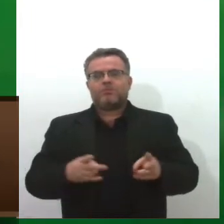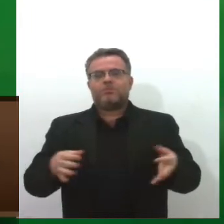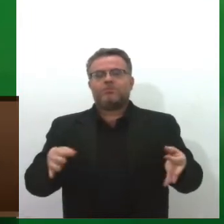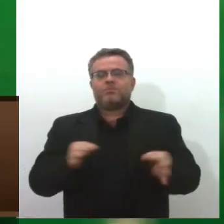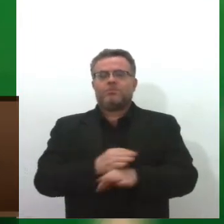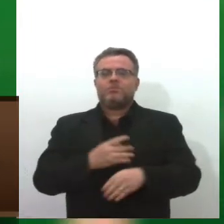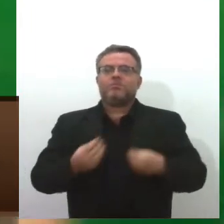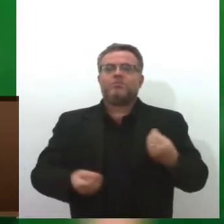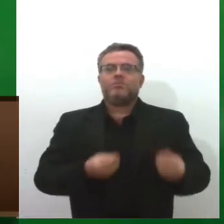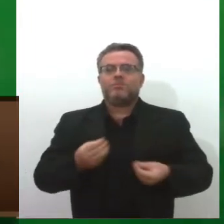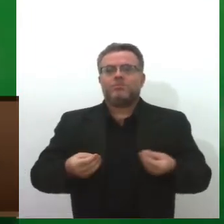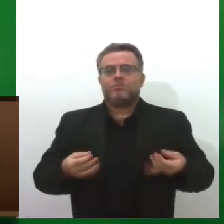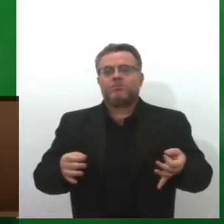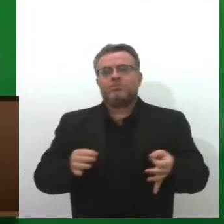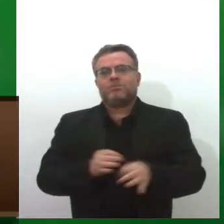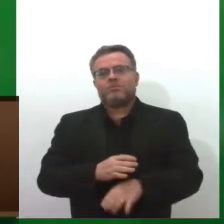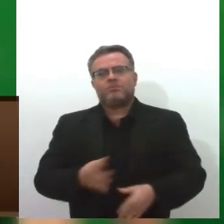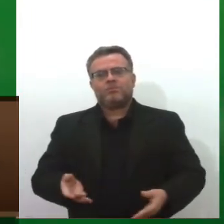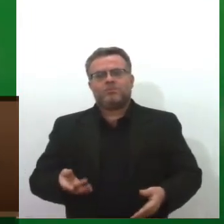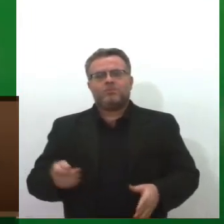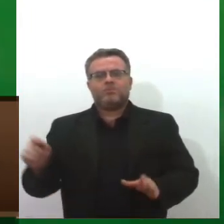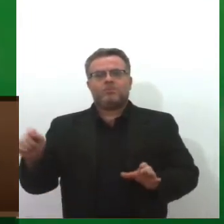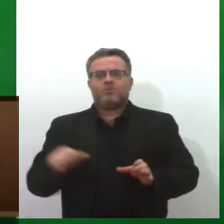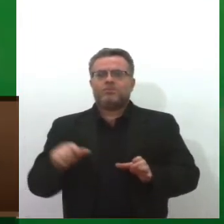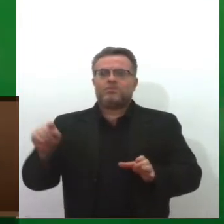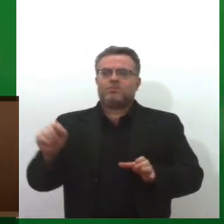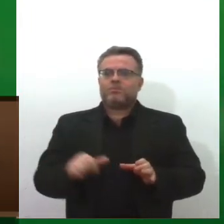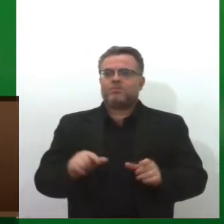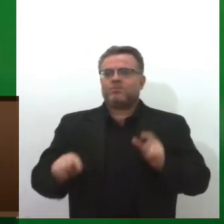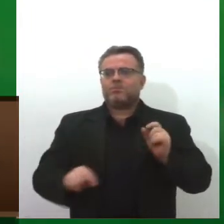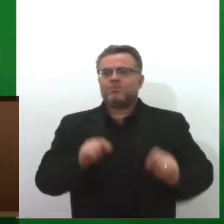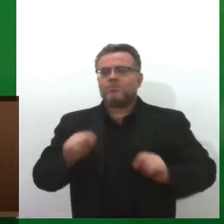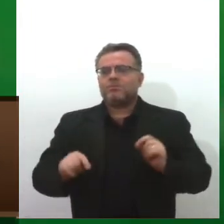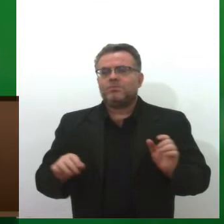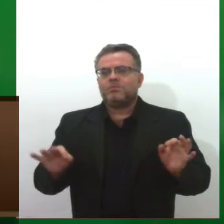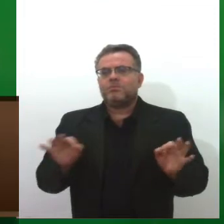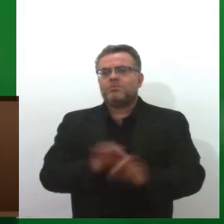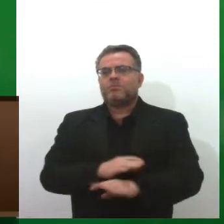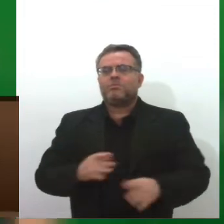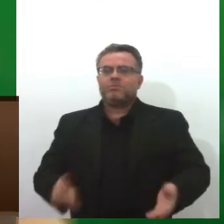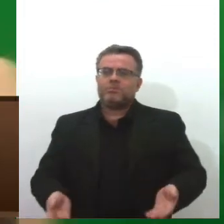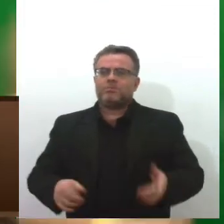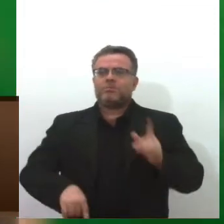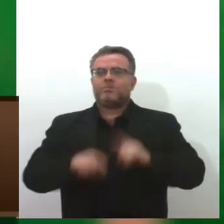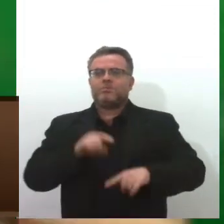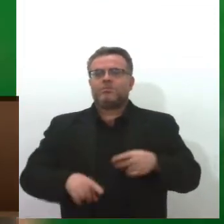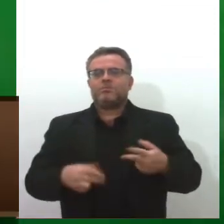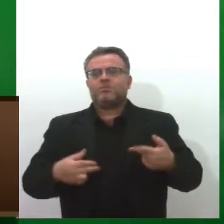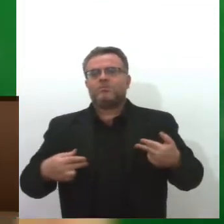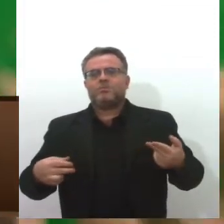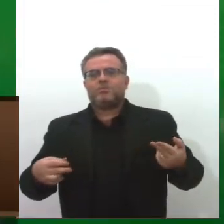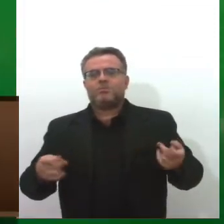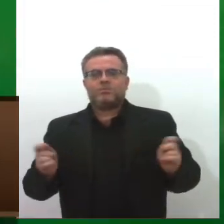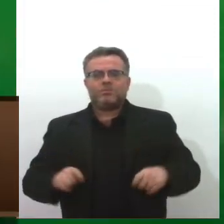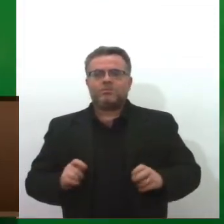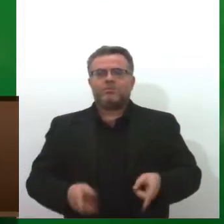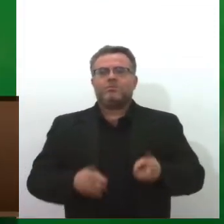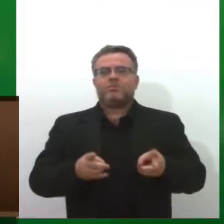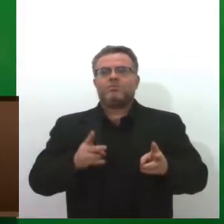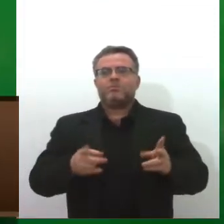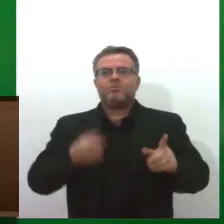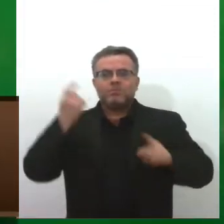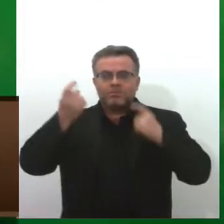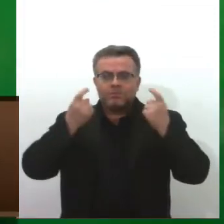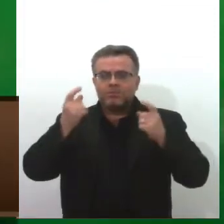desde o acessório, né, os implementos, até mesmo os equipamentos. Então, essa descontinuidade nos preocupa justamente